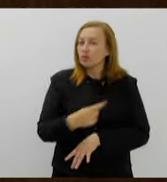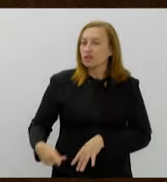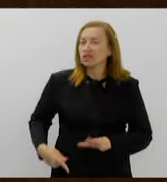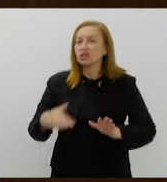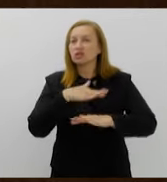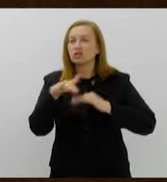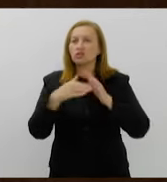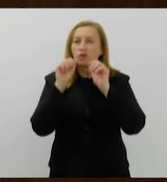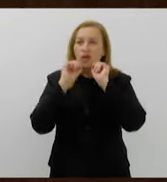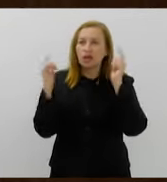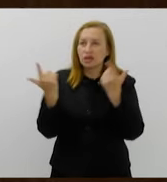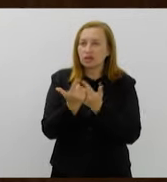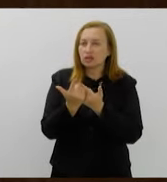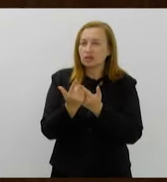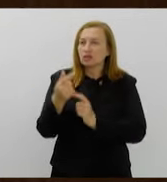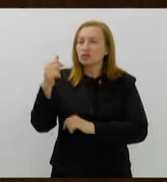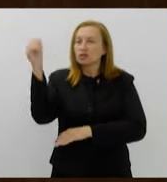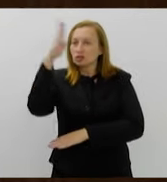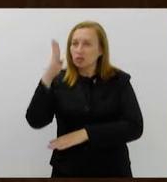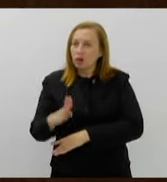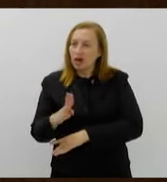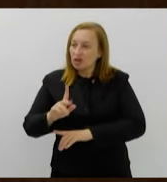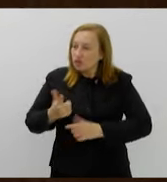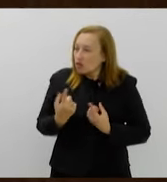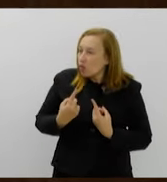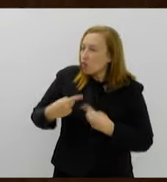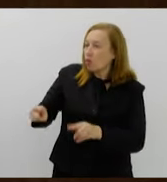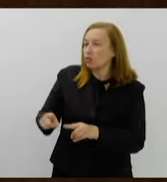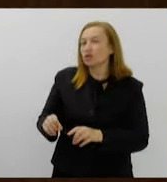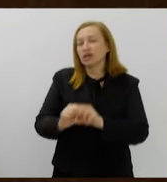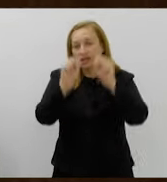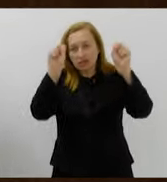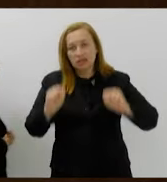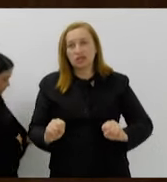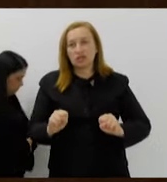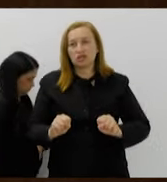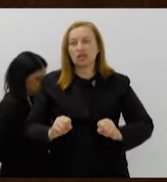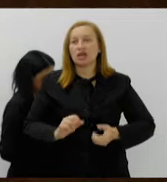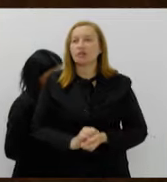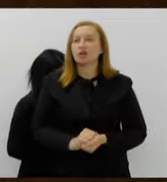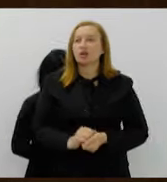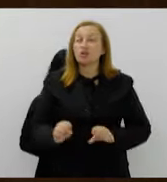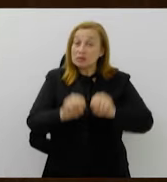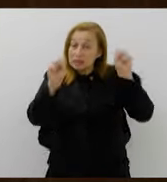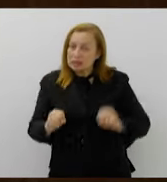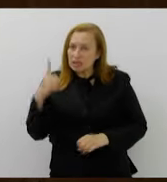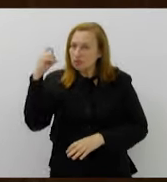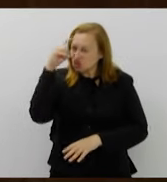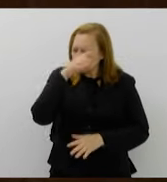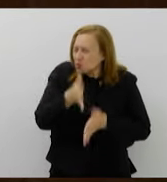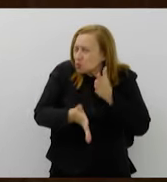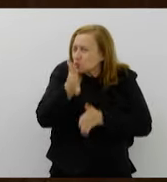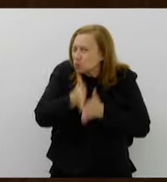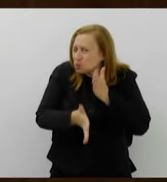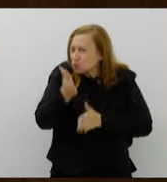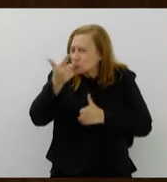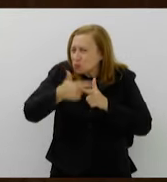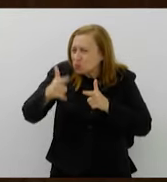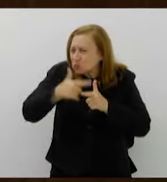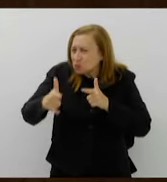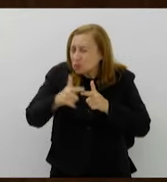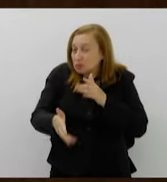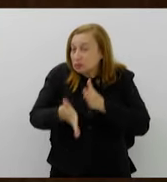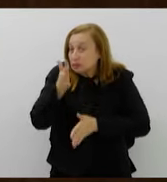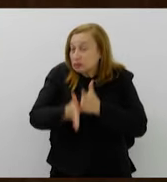assembleias do Brasil que decidiu enfrentar esse sistema um sistema difícil complexo para um problema muito